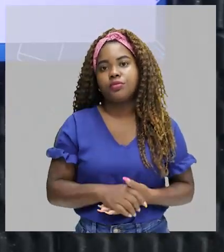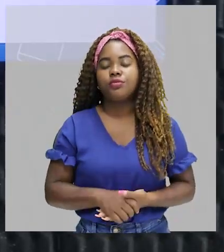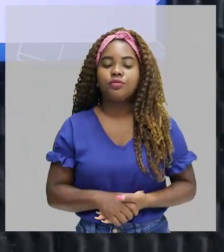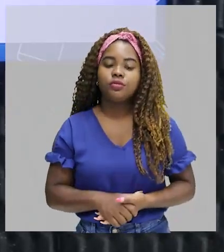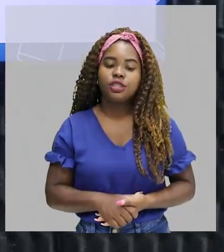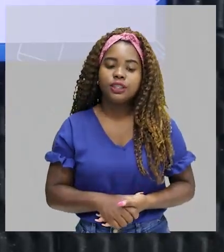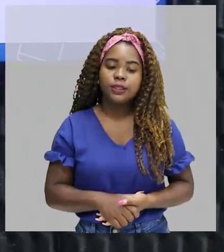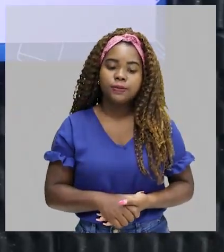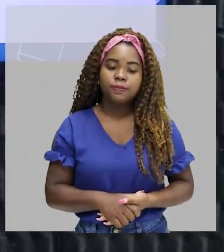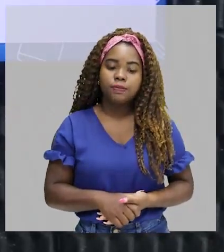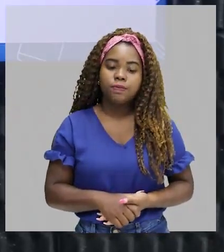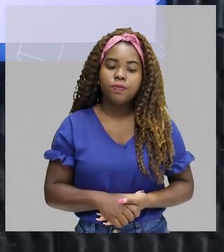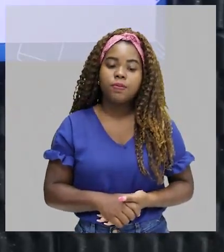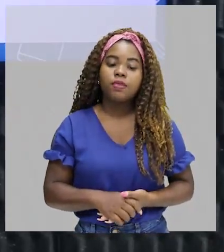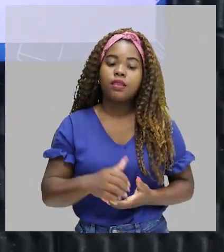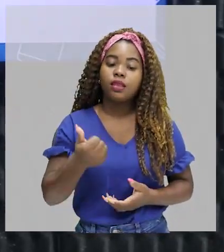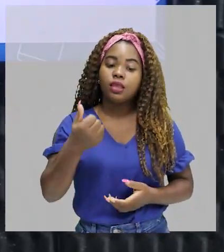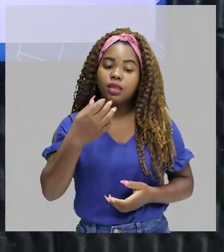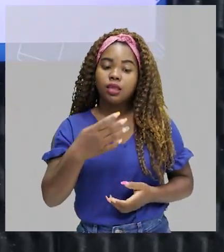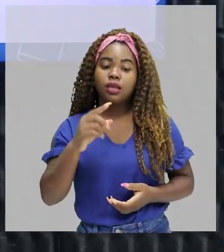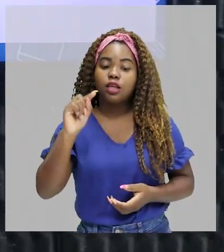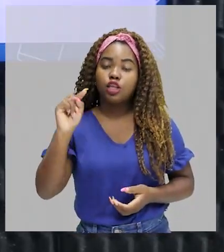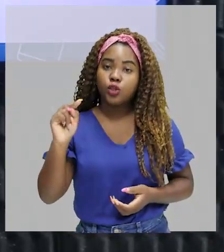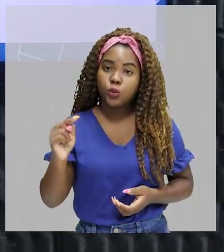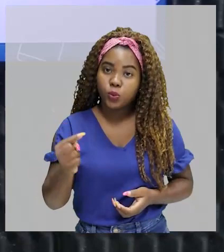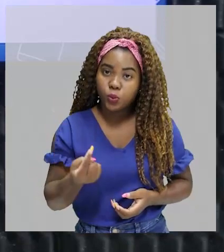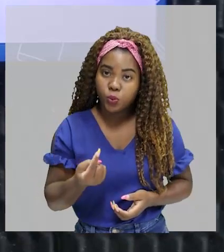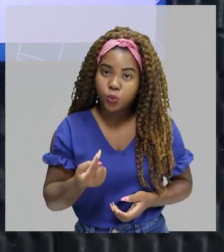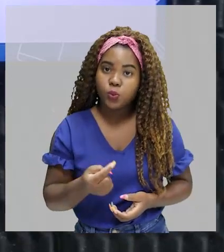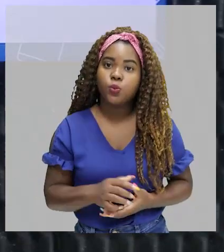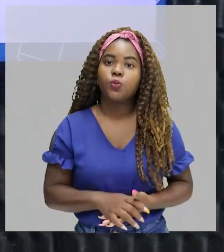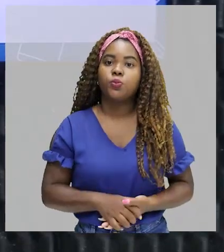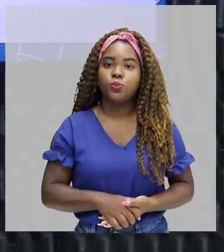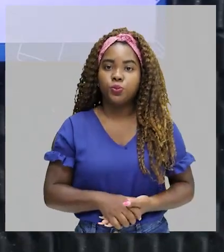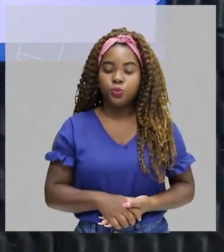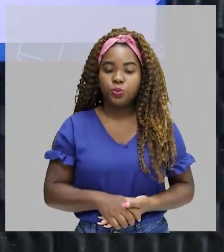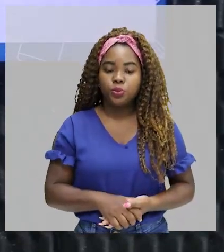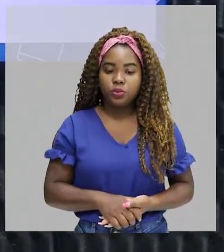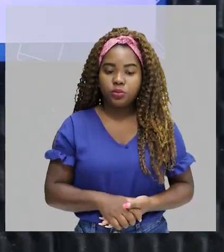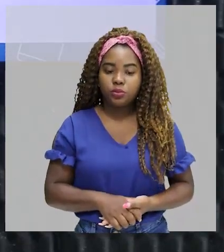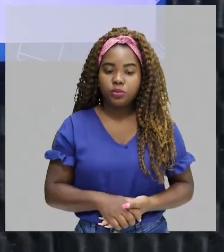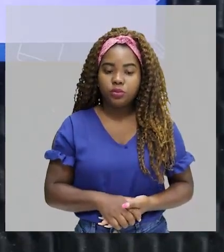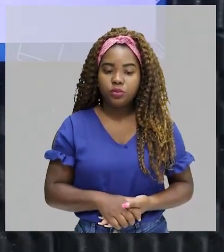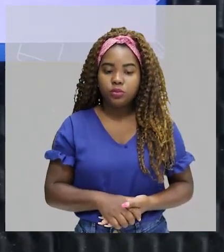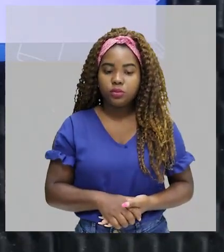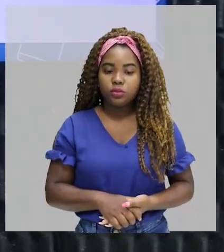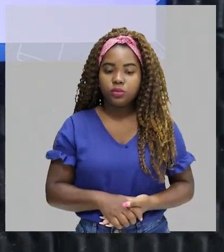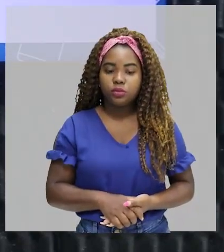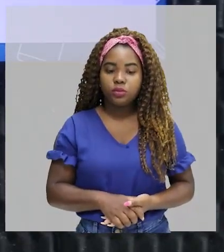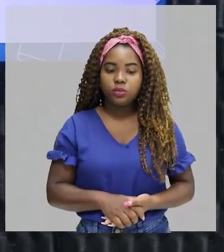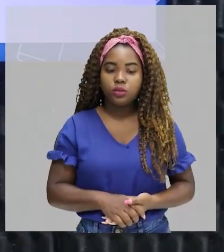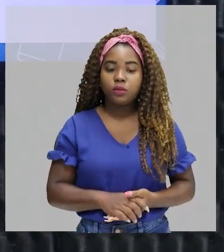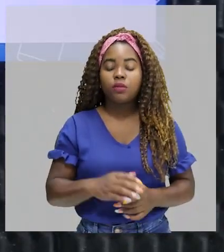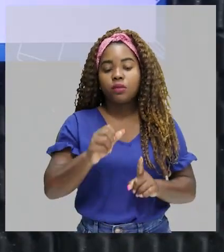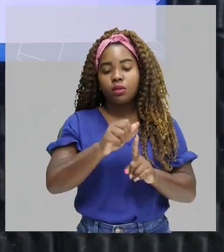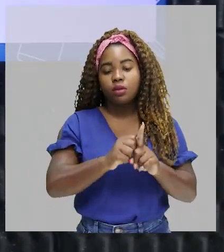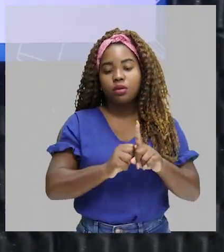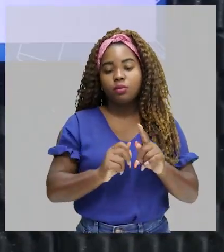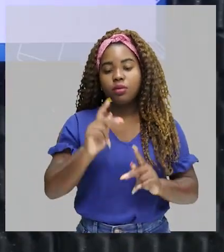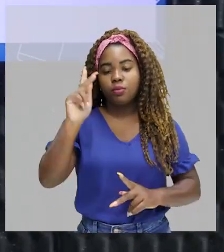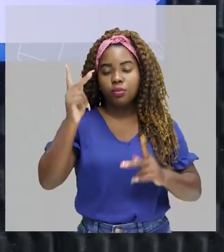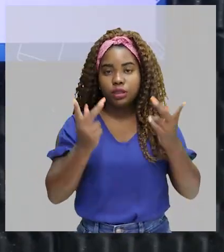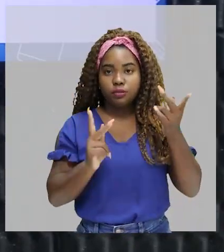ao primeiro mês, que é o mês de janeiro, corresponde a 14 mil, tá? E em fevereiro, como é que eu